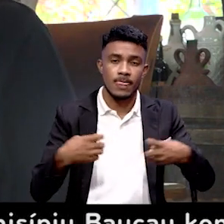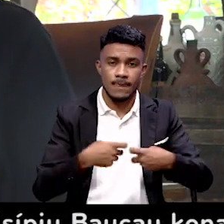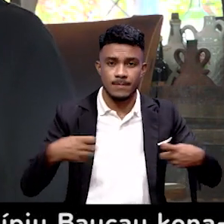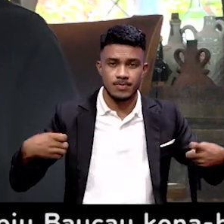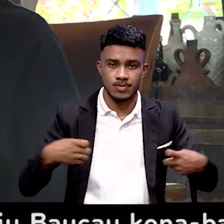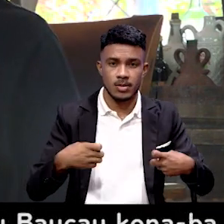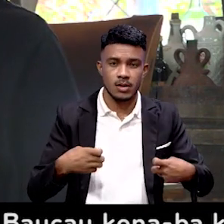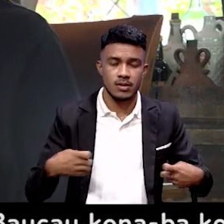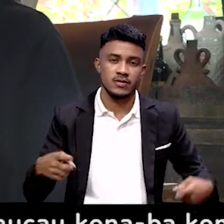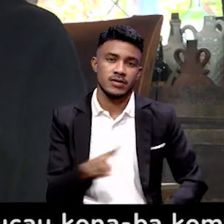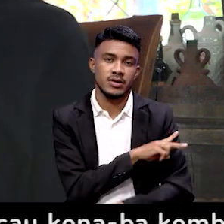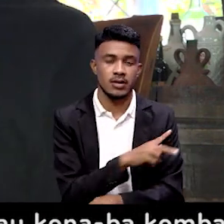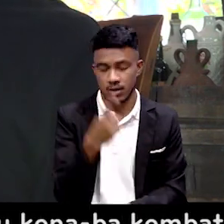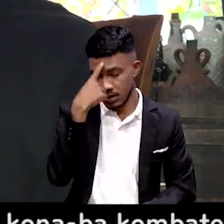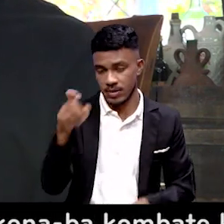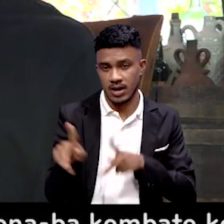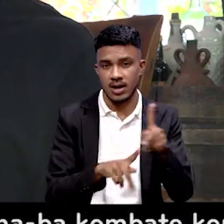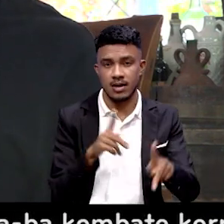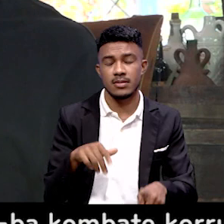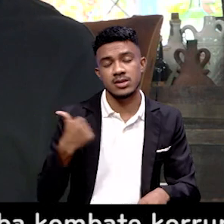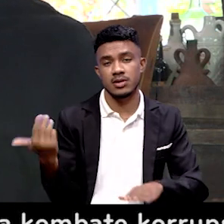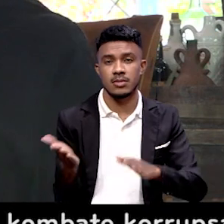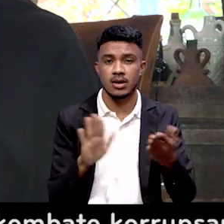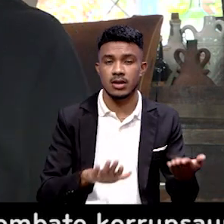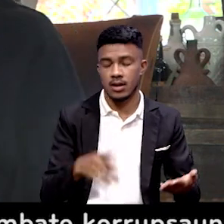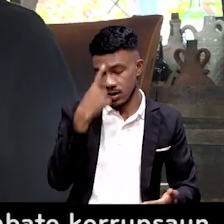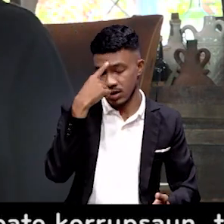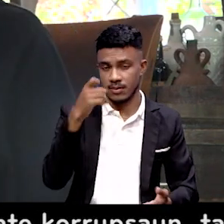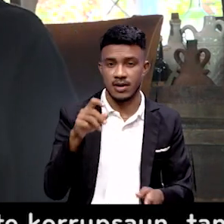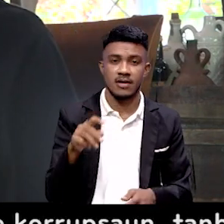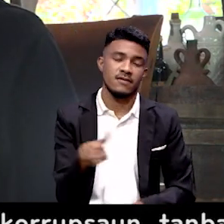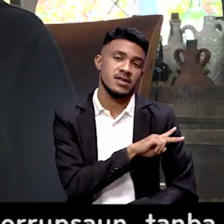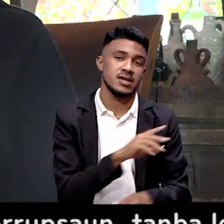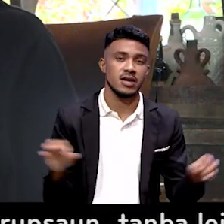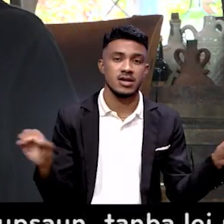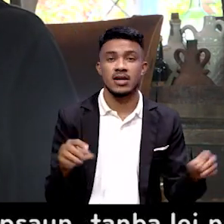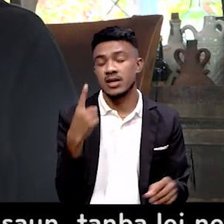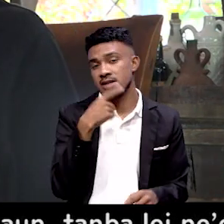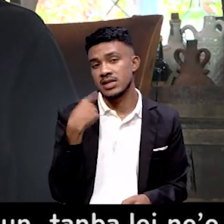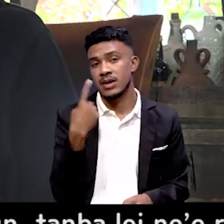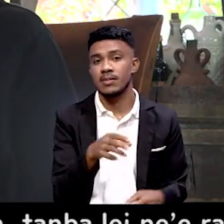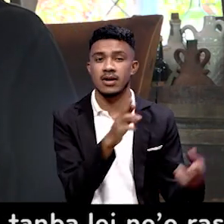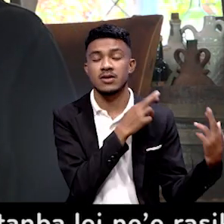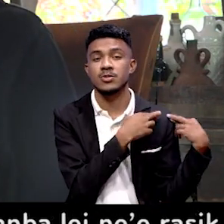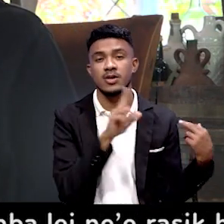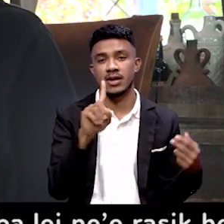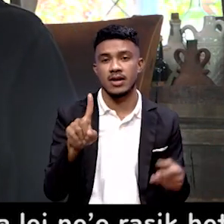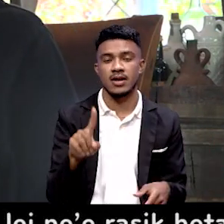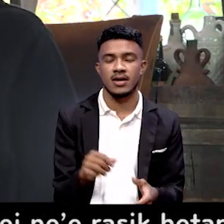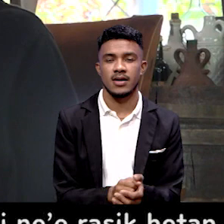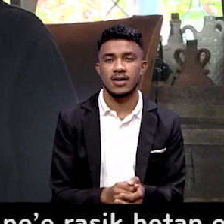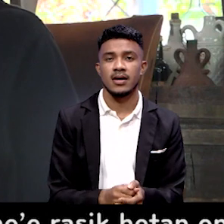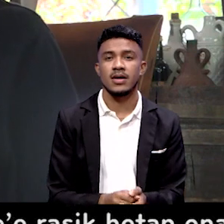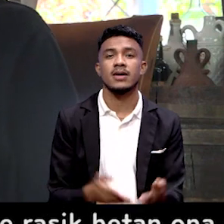também é balumate, também vacina leia, sem que influencia ainda não. Né pertencione